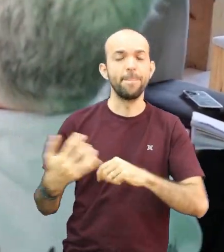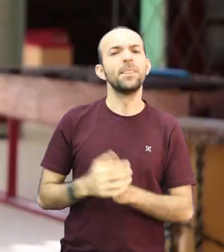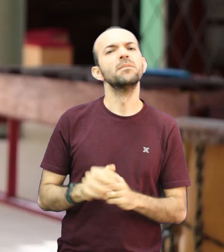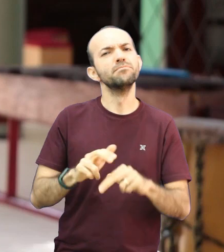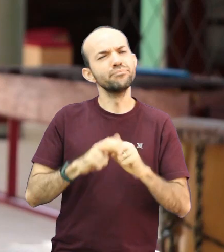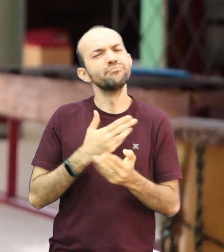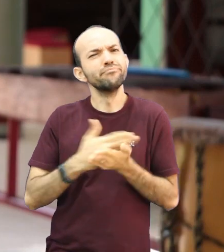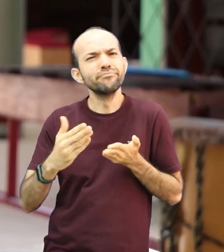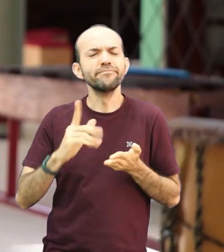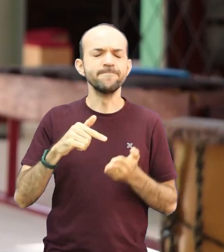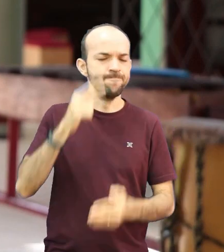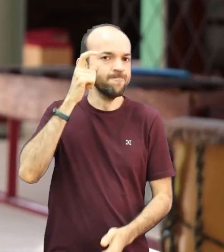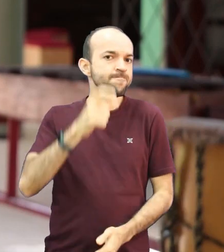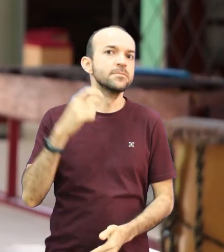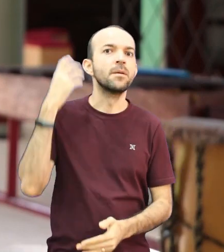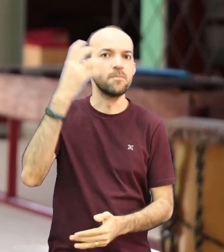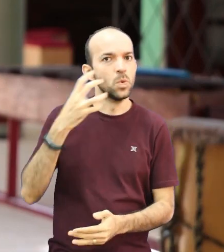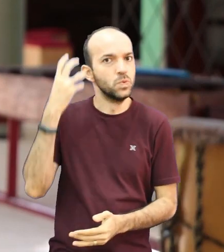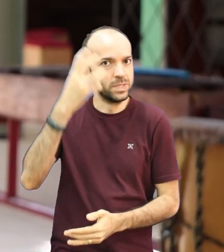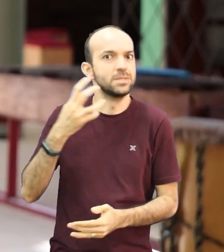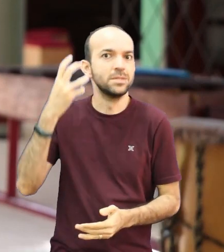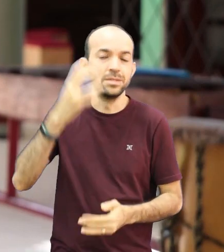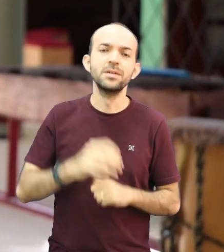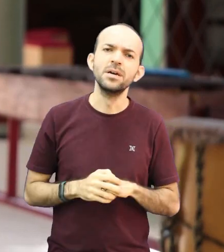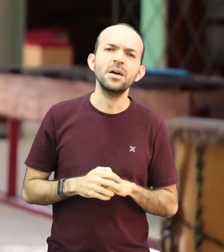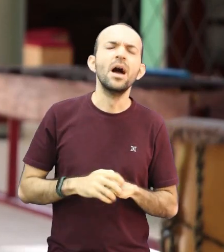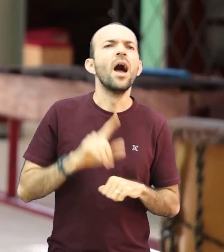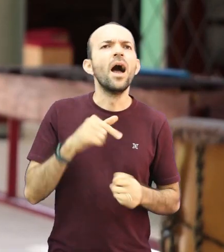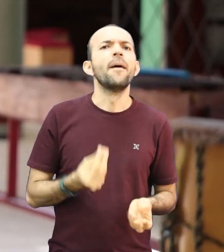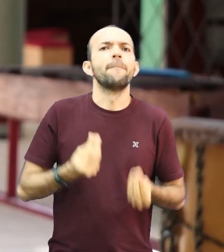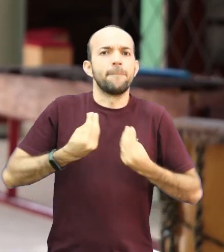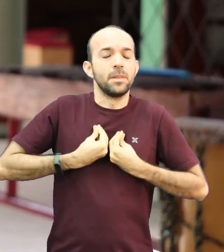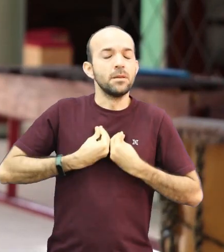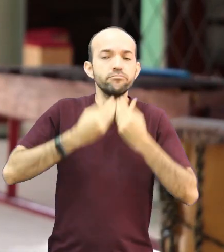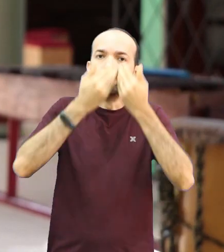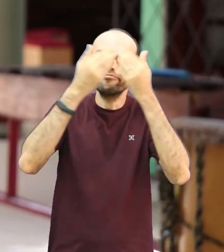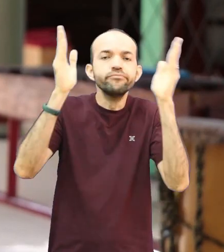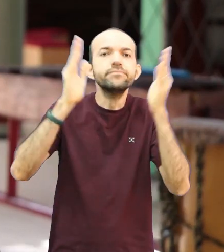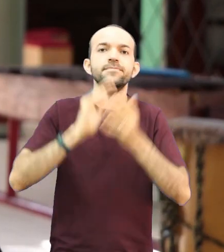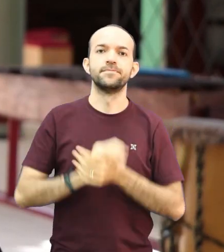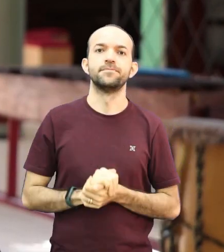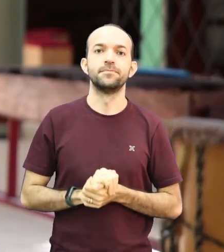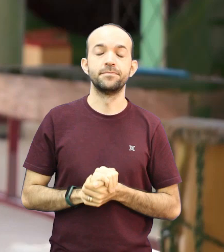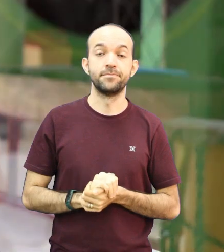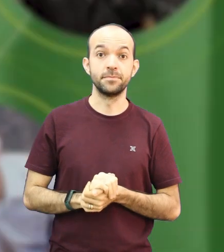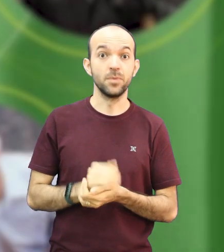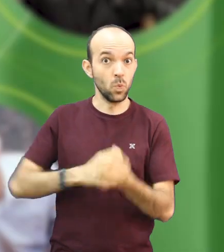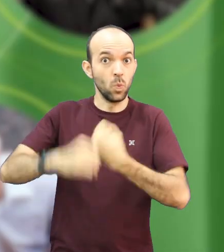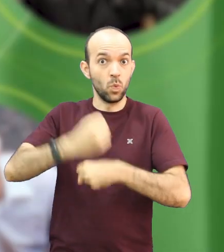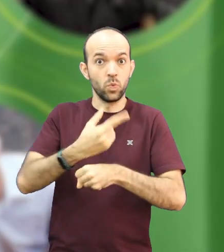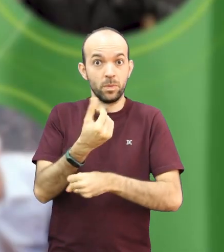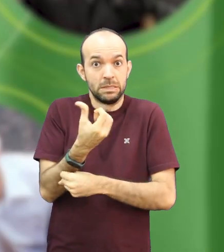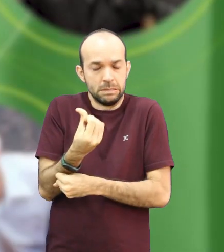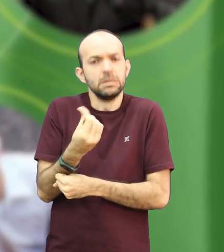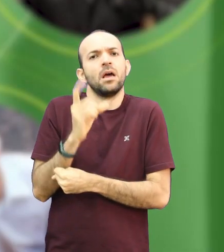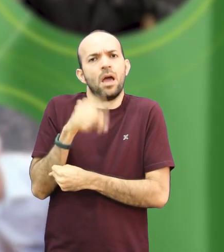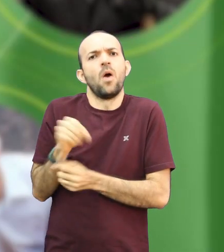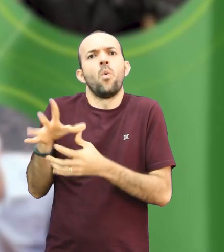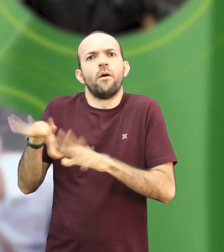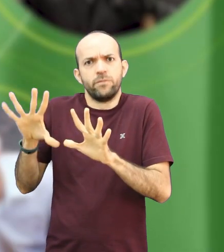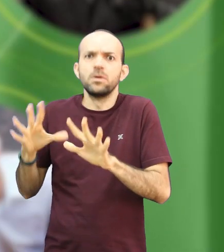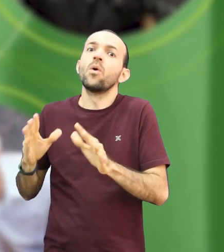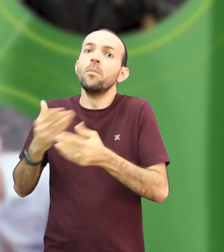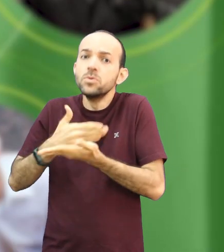esse gosto musical tudo pela música então acho que trouxe muito isso pra mim ó das Artes desde 2016